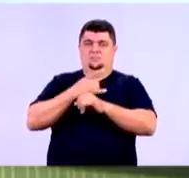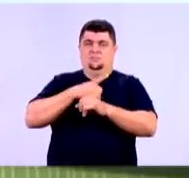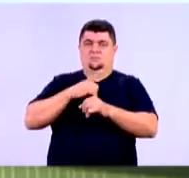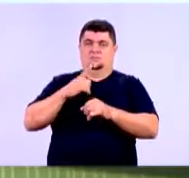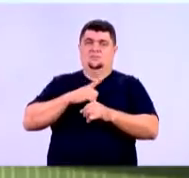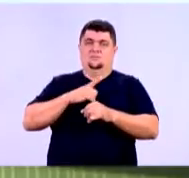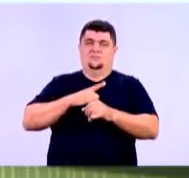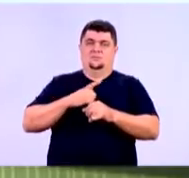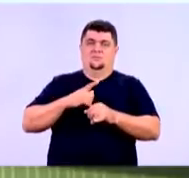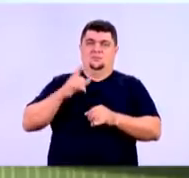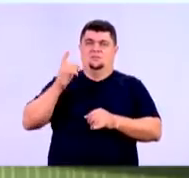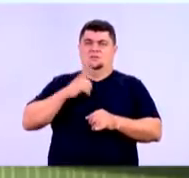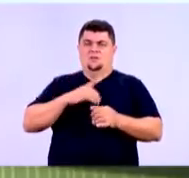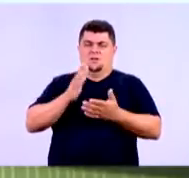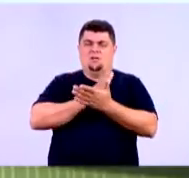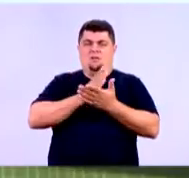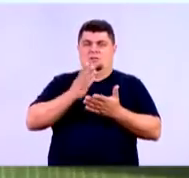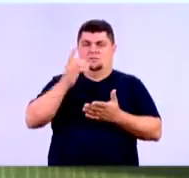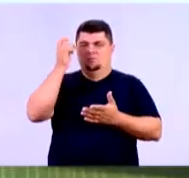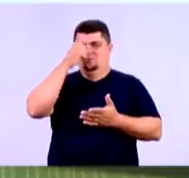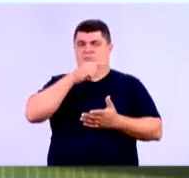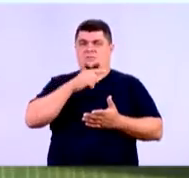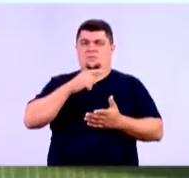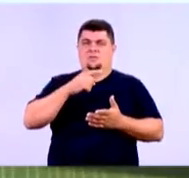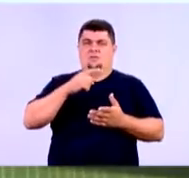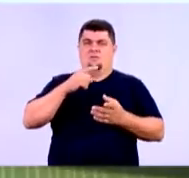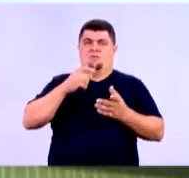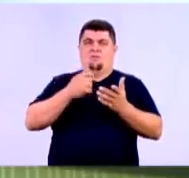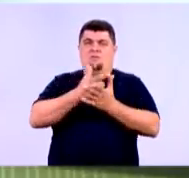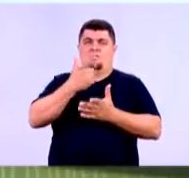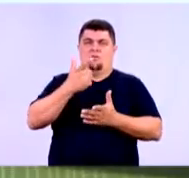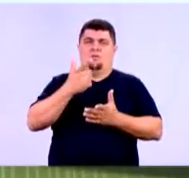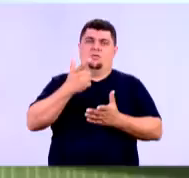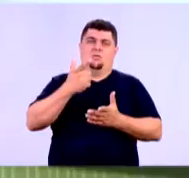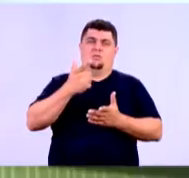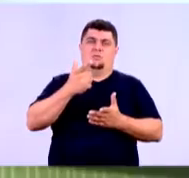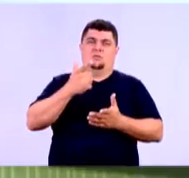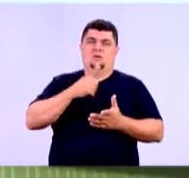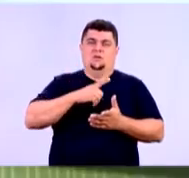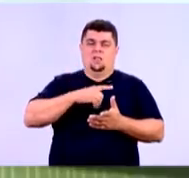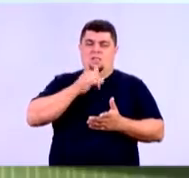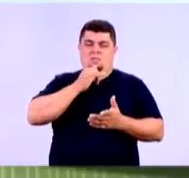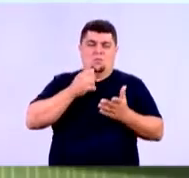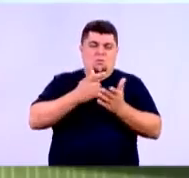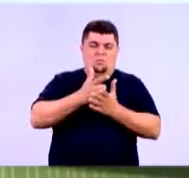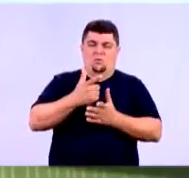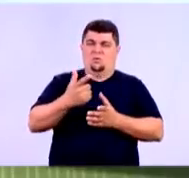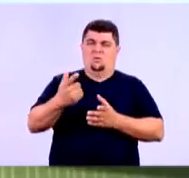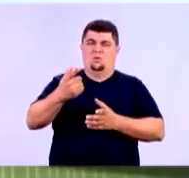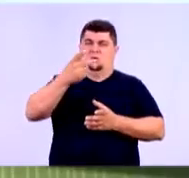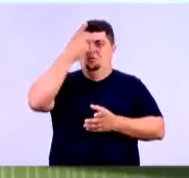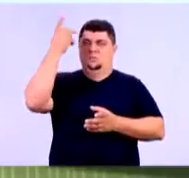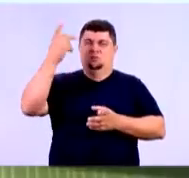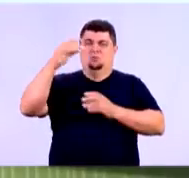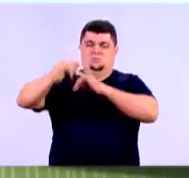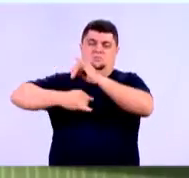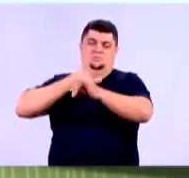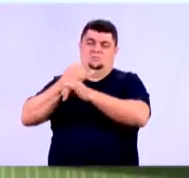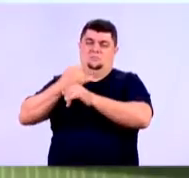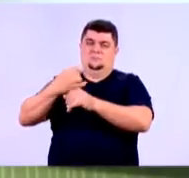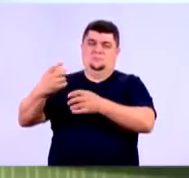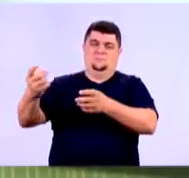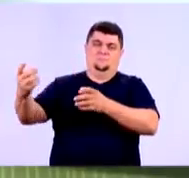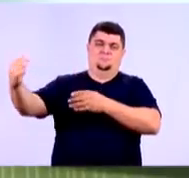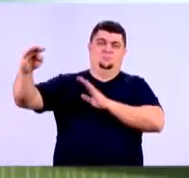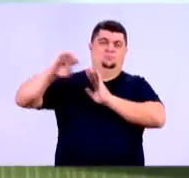Vocês já tiveram dificuldade em alguma empresa que você compra, principalmente online? Você compra um produto e não vem aquele produto, ou vem errado, vem estragado? Existe um site